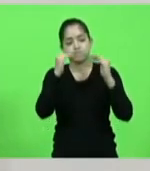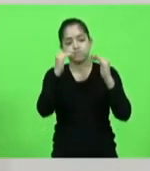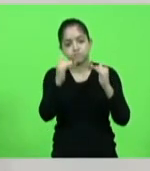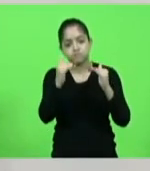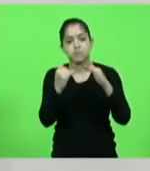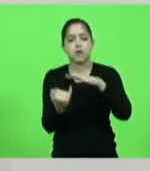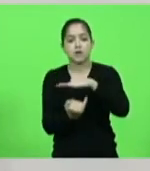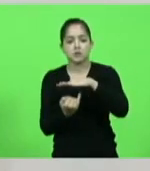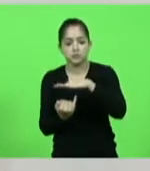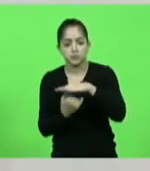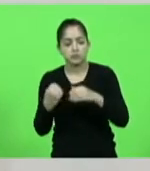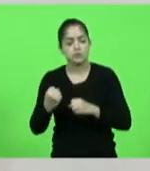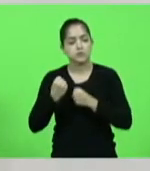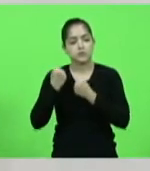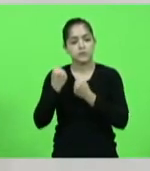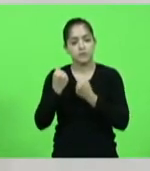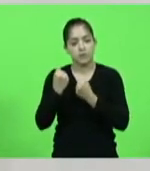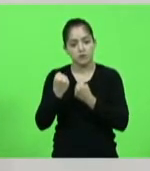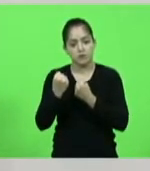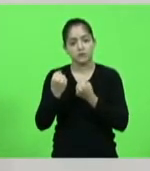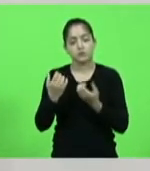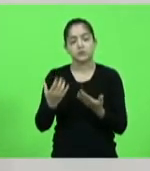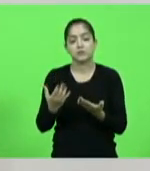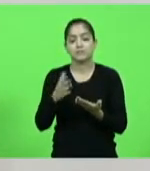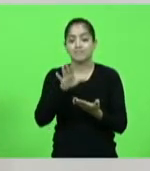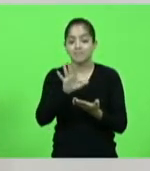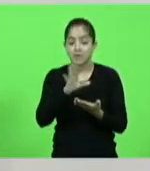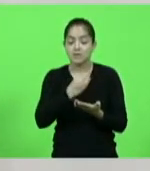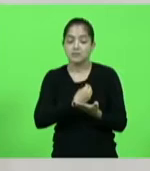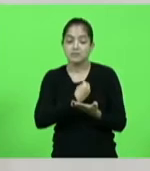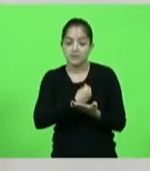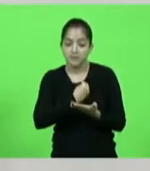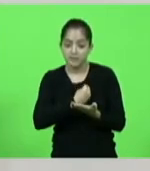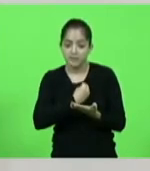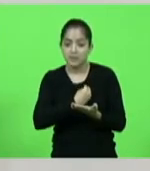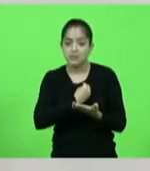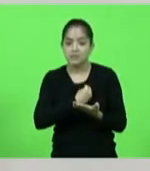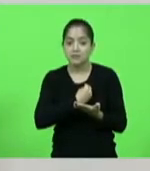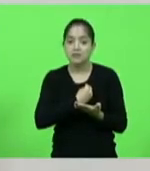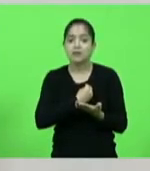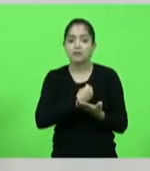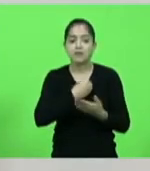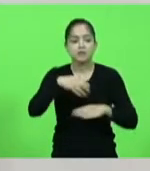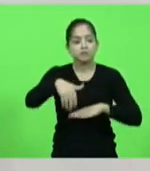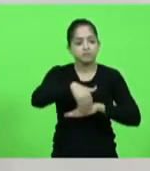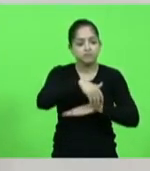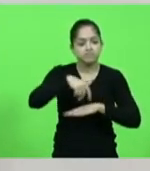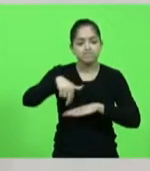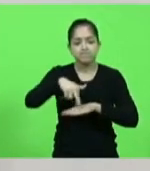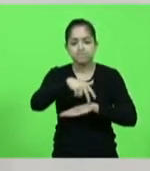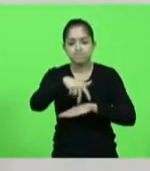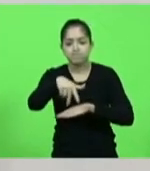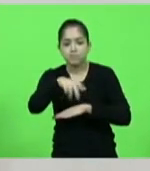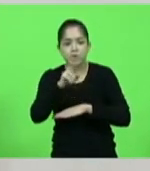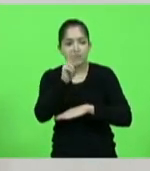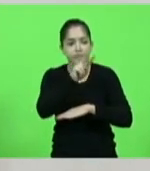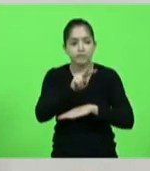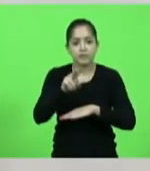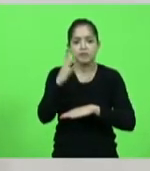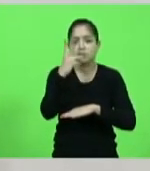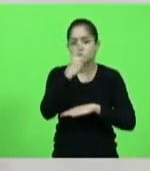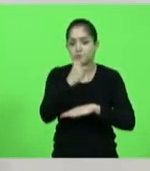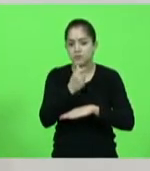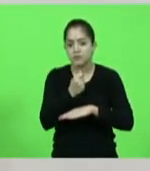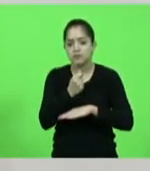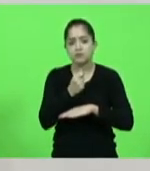indústria forte ali, sem parar um segundo, mas a vida também ela requer ali que você ande pelo centro da tua cidade e veja coisas bonitas, e não você